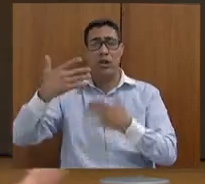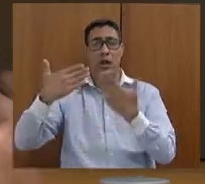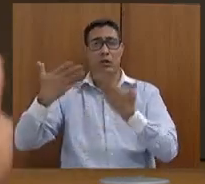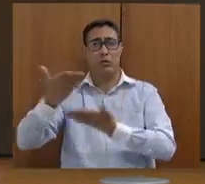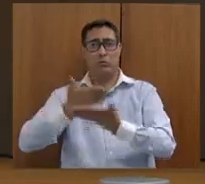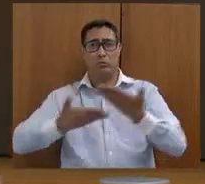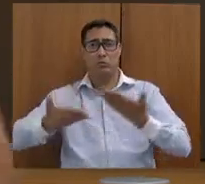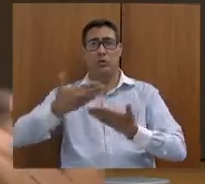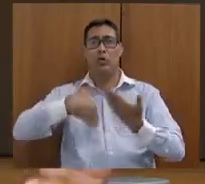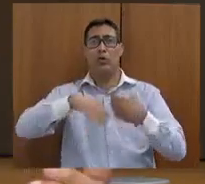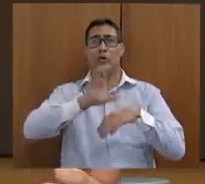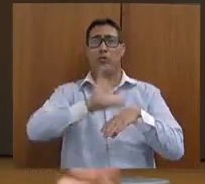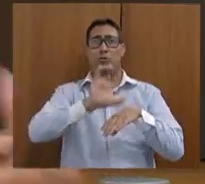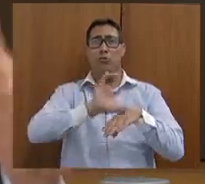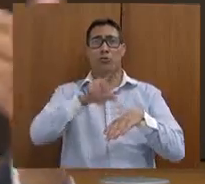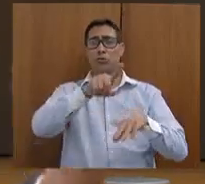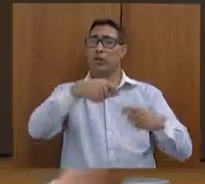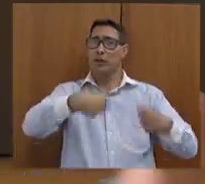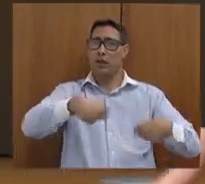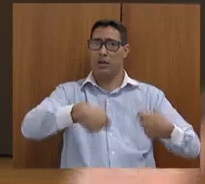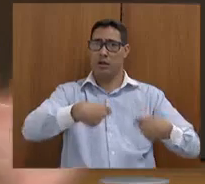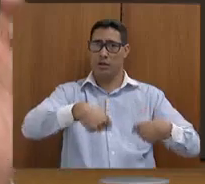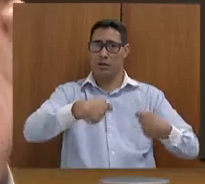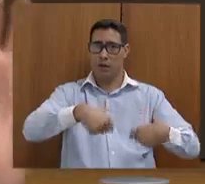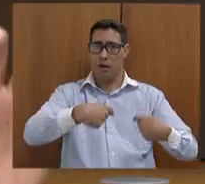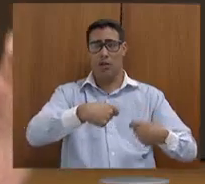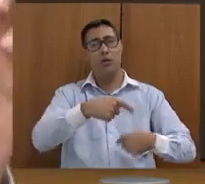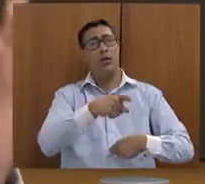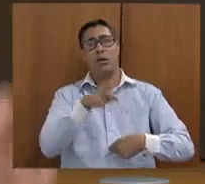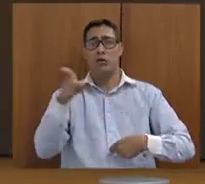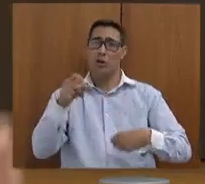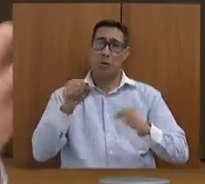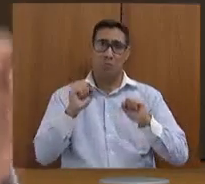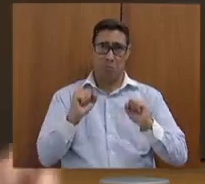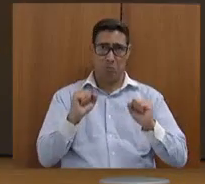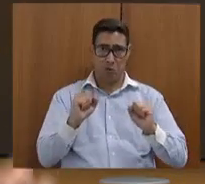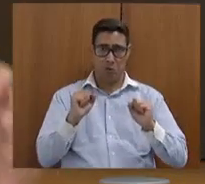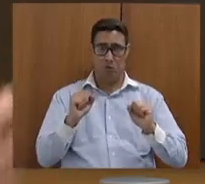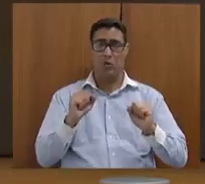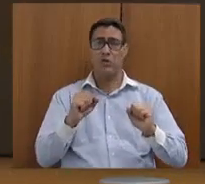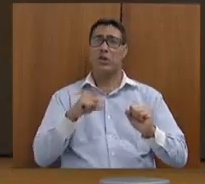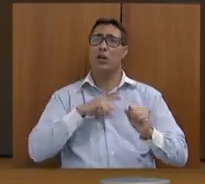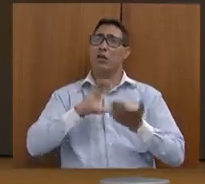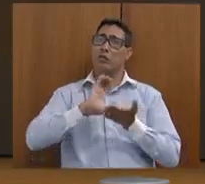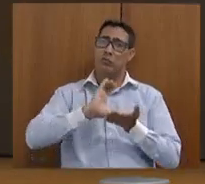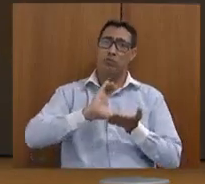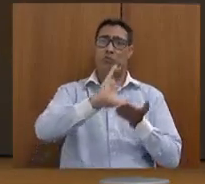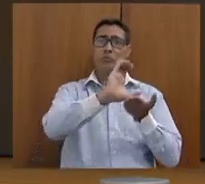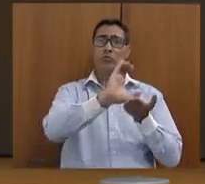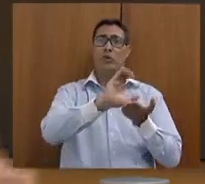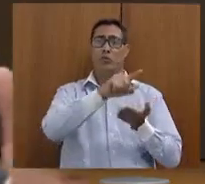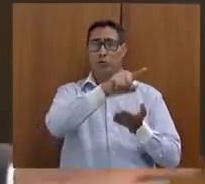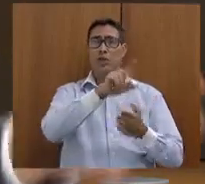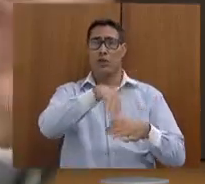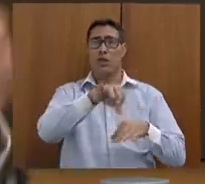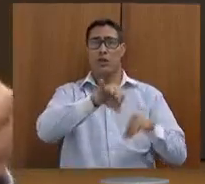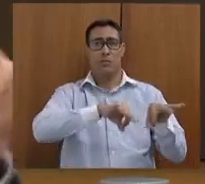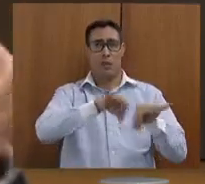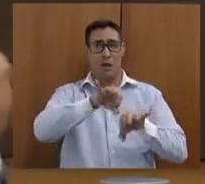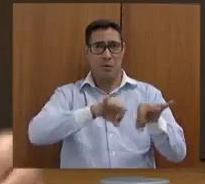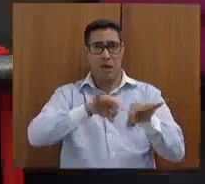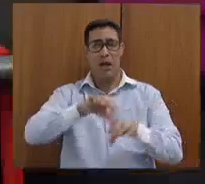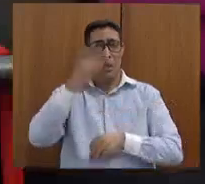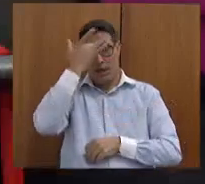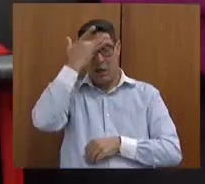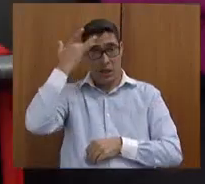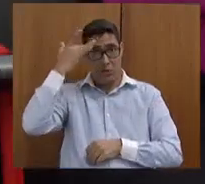os cursos necessários e que aí você possa alocar os recursos E aí a gente preparar para que as pessoas